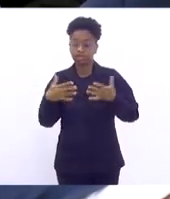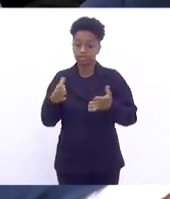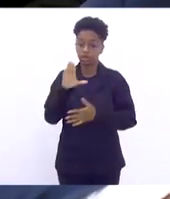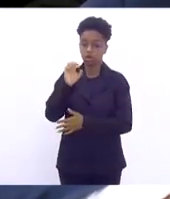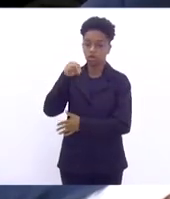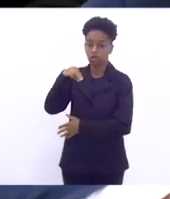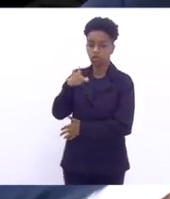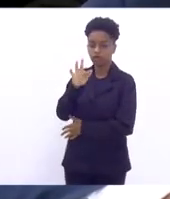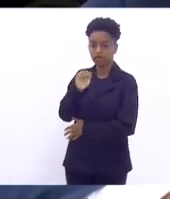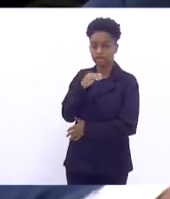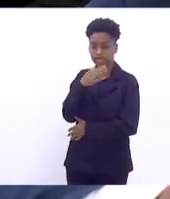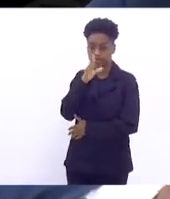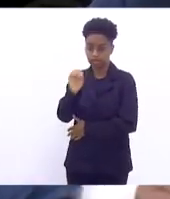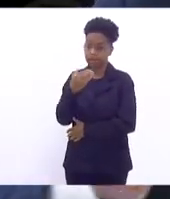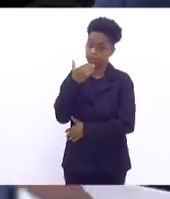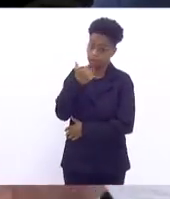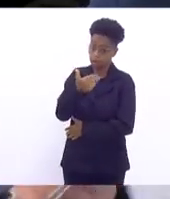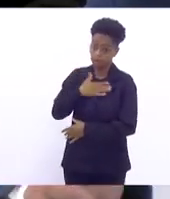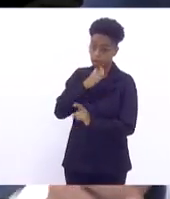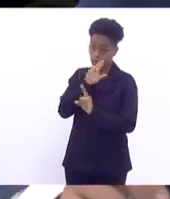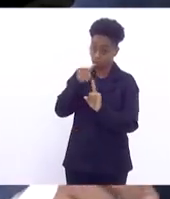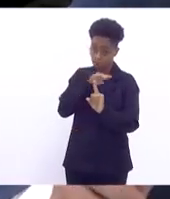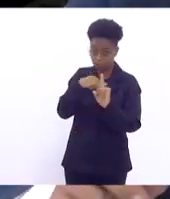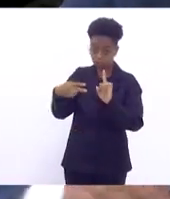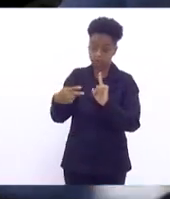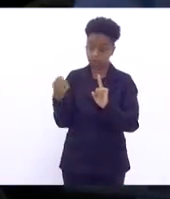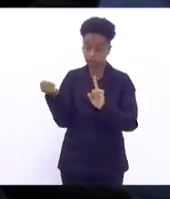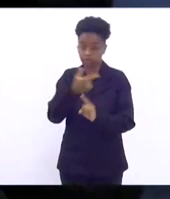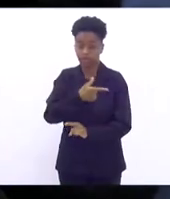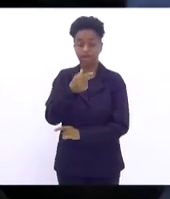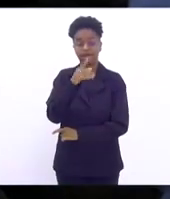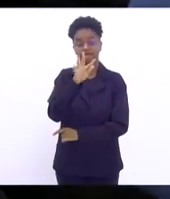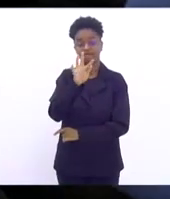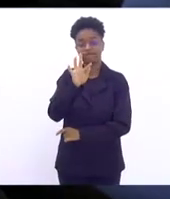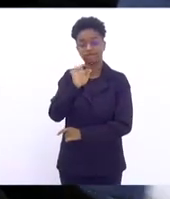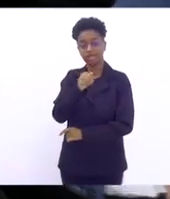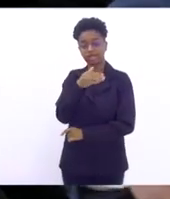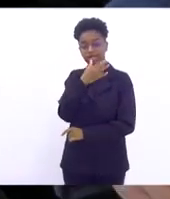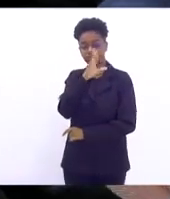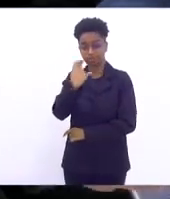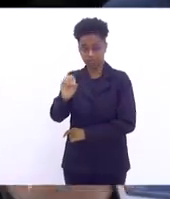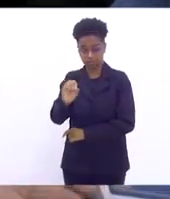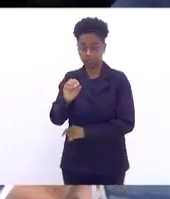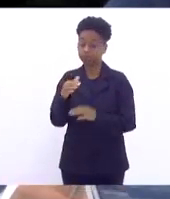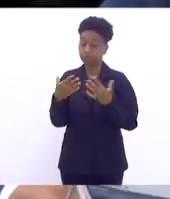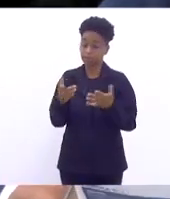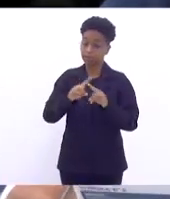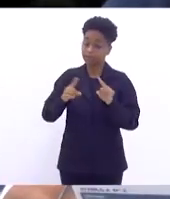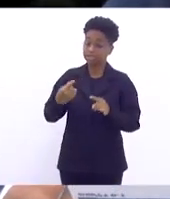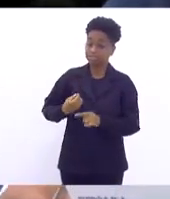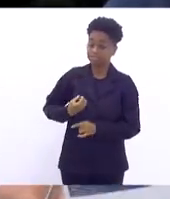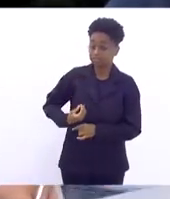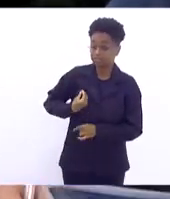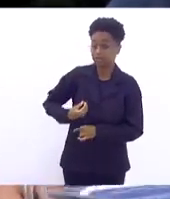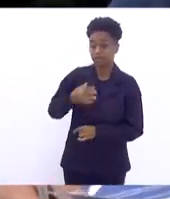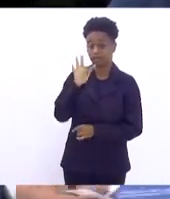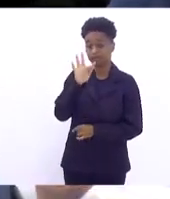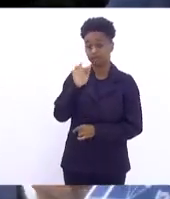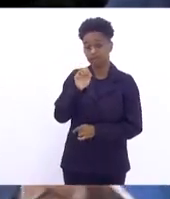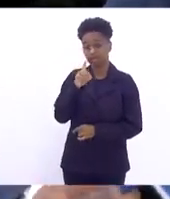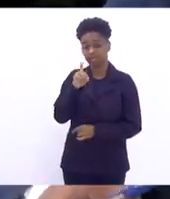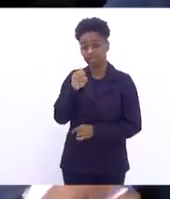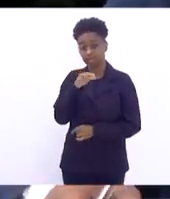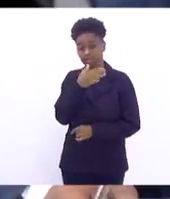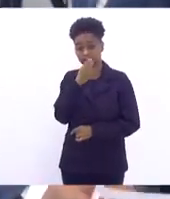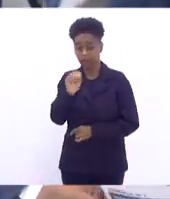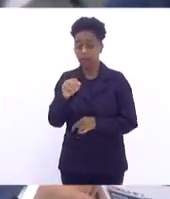seria melhor no meu entendimento da ciência política do que uma federação mas se vivemos numa Federação é importante sempre garantir esse